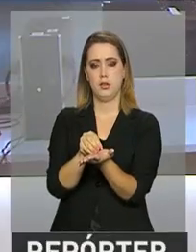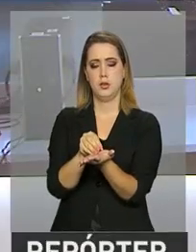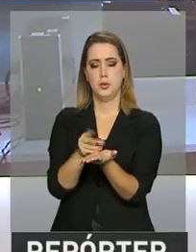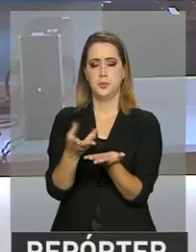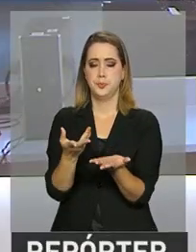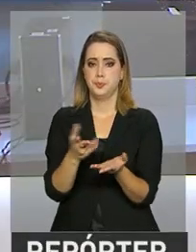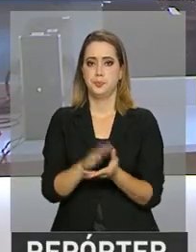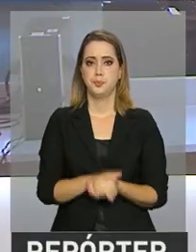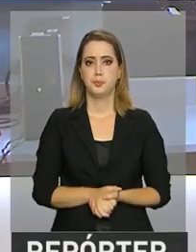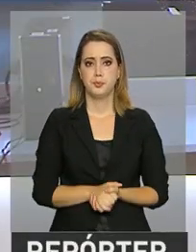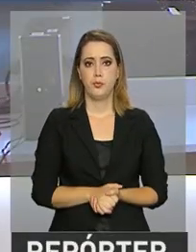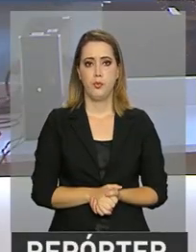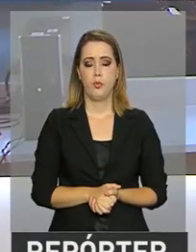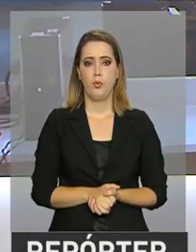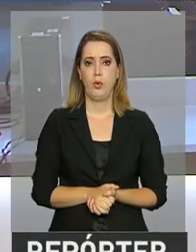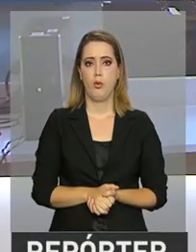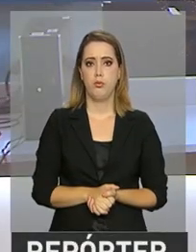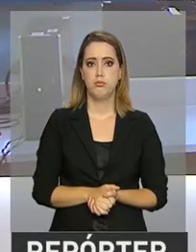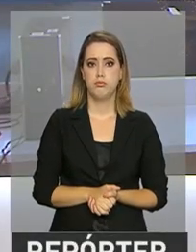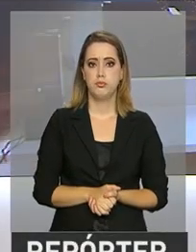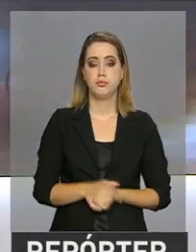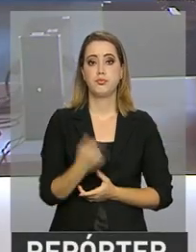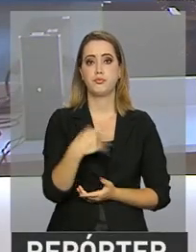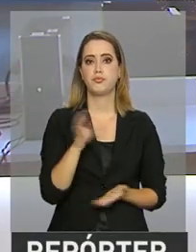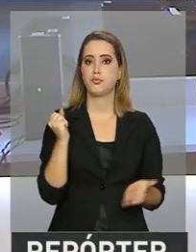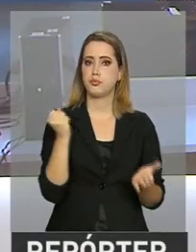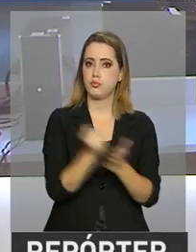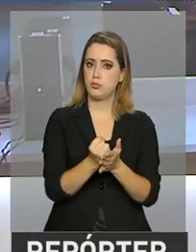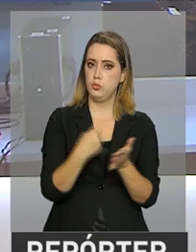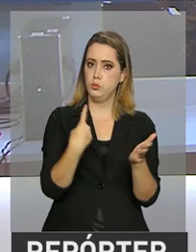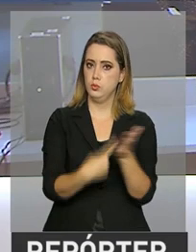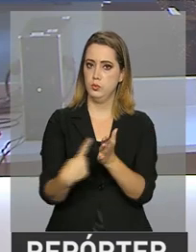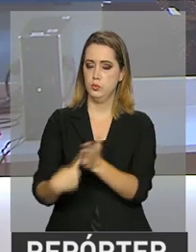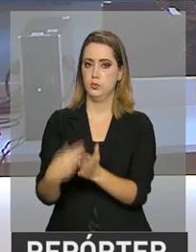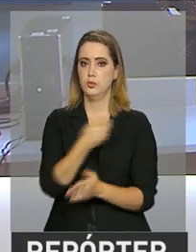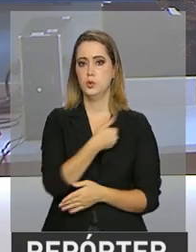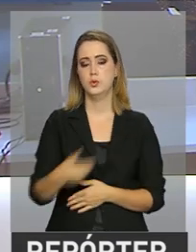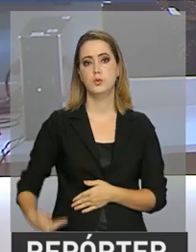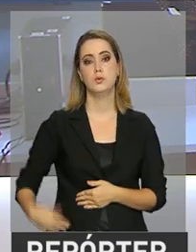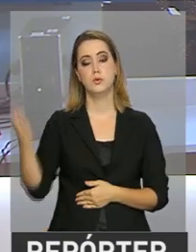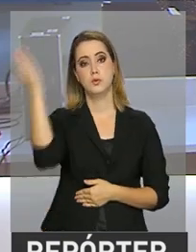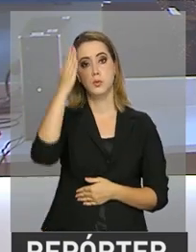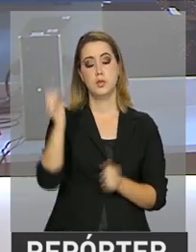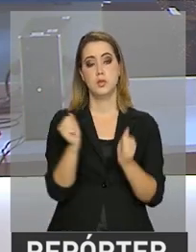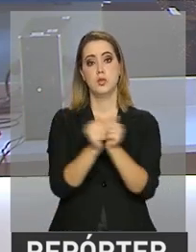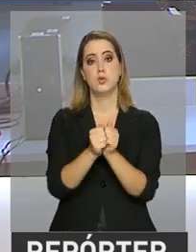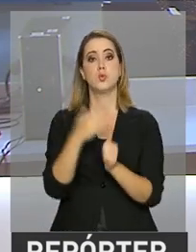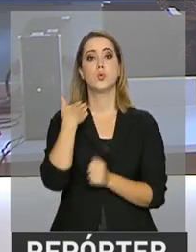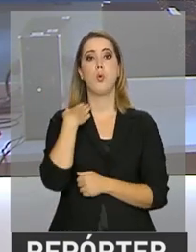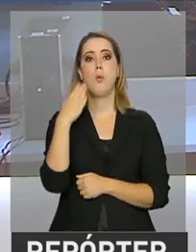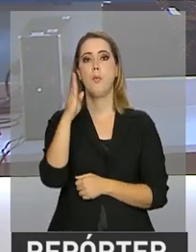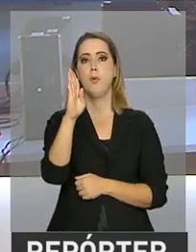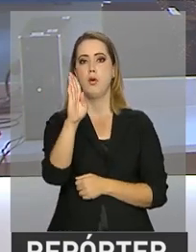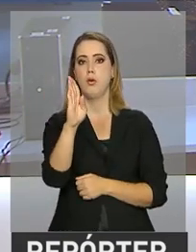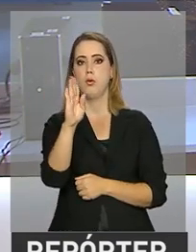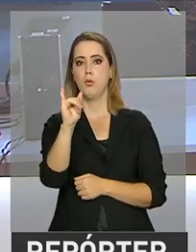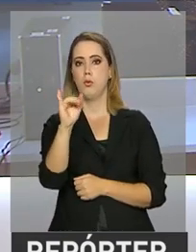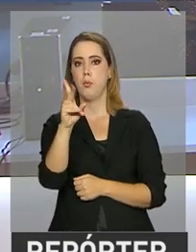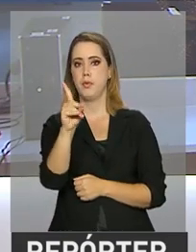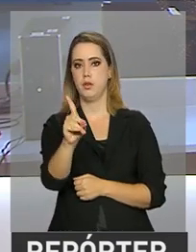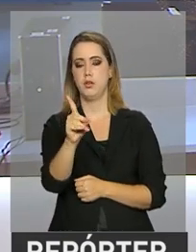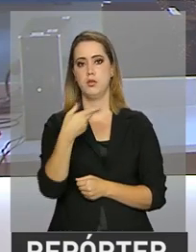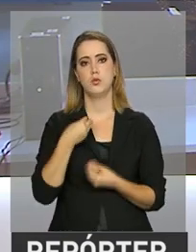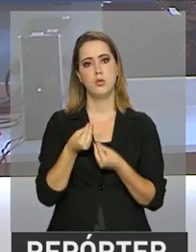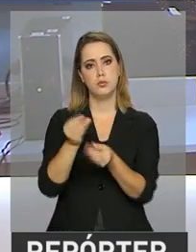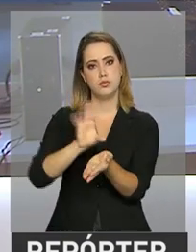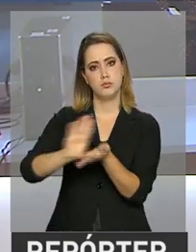Um convênio do governo brasileiro com o BID, o Banco Interamericano de Desenvolvimento, vai injetar US$ 1,5 bilhão para o